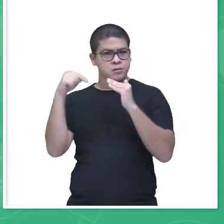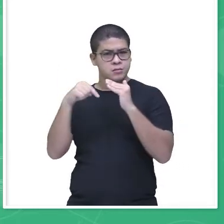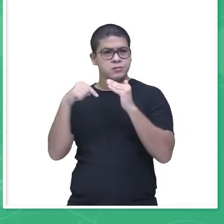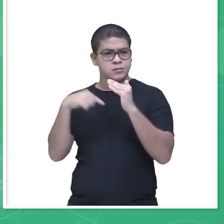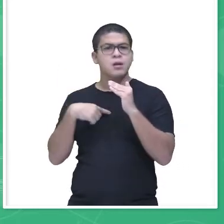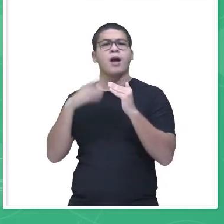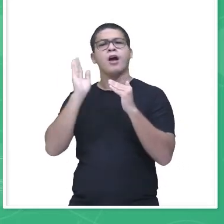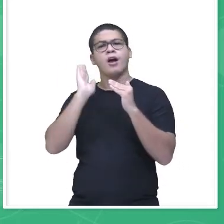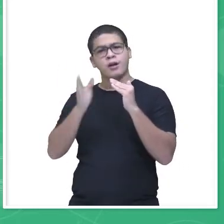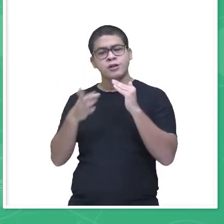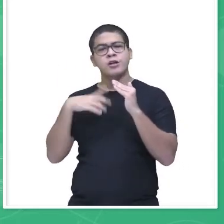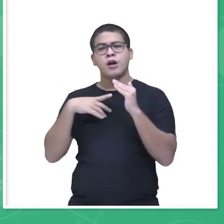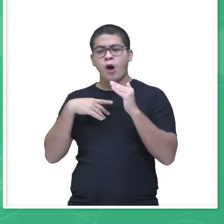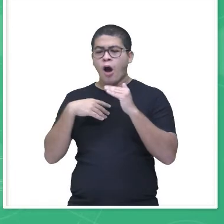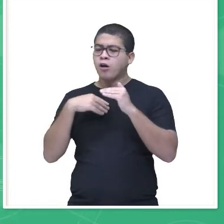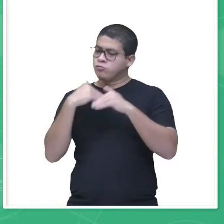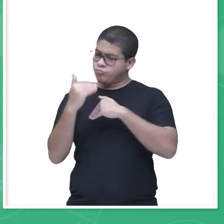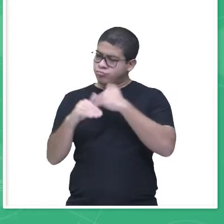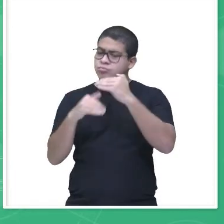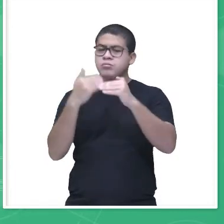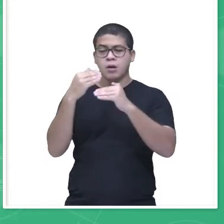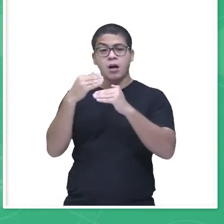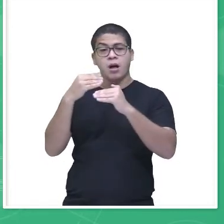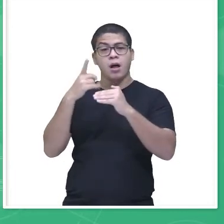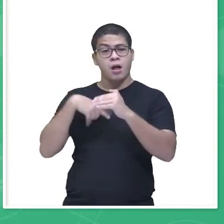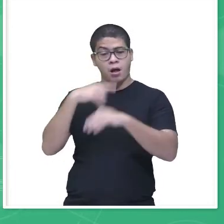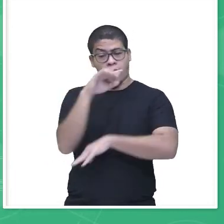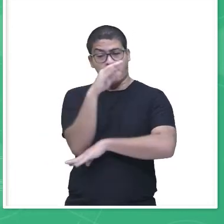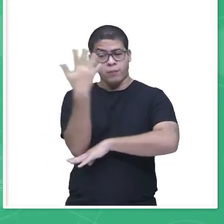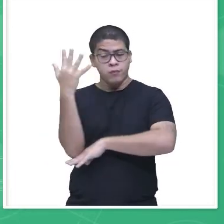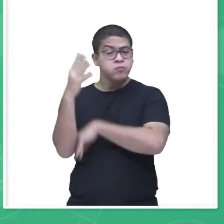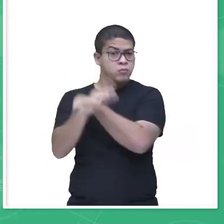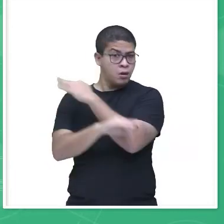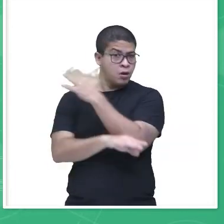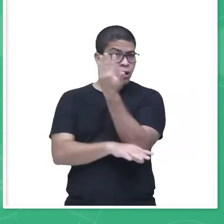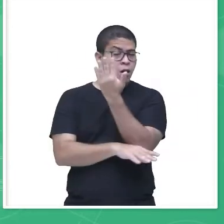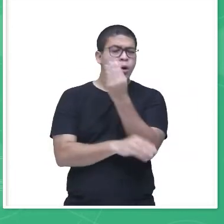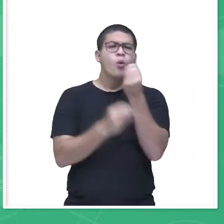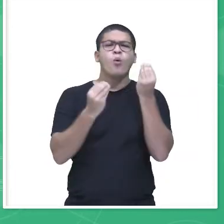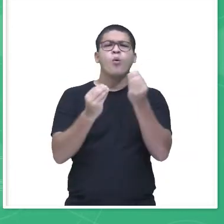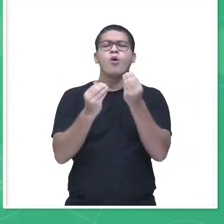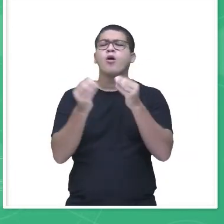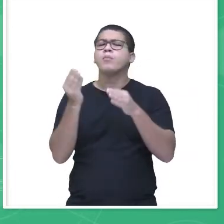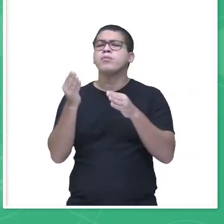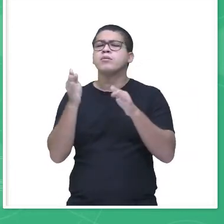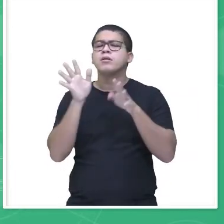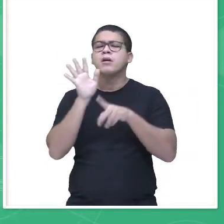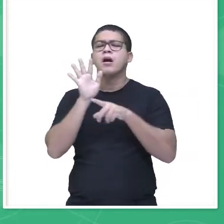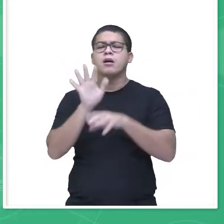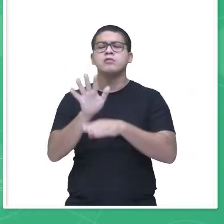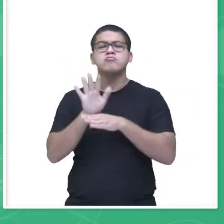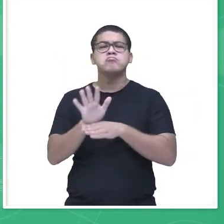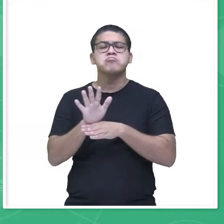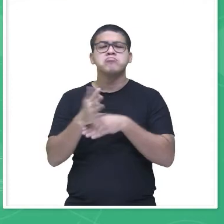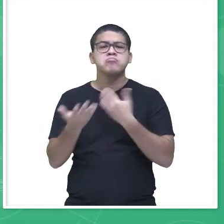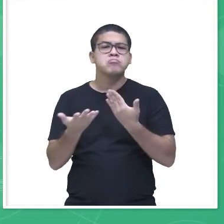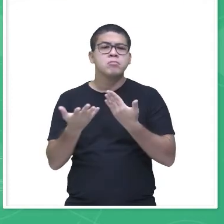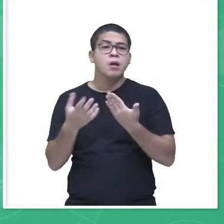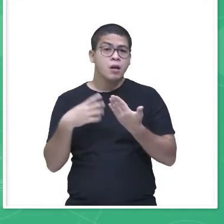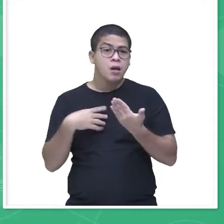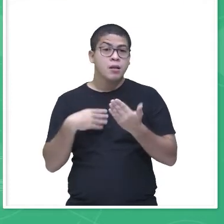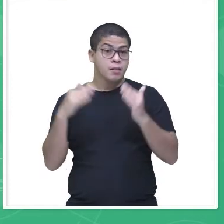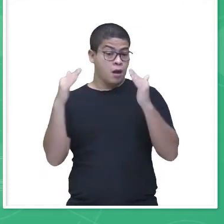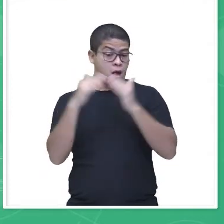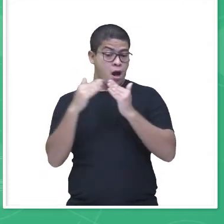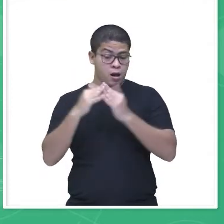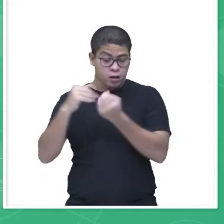já estamos contribuindo com o meio ambiente. Como é que é isso? Como é que a gente contribui com o meio ambiente começando em casa? Mantendo a casa limpa